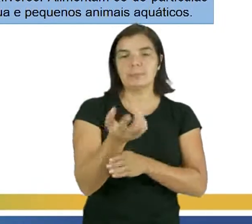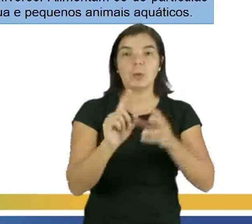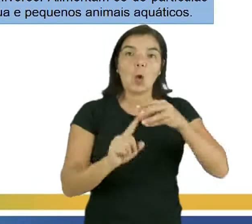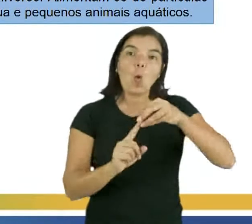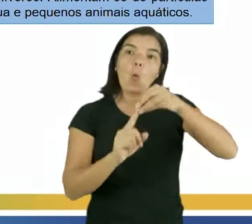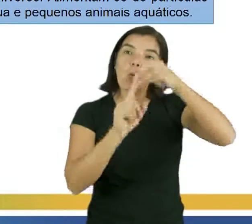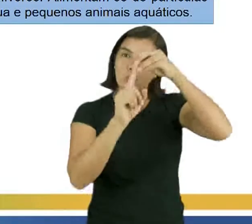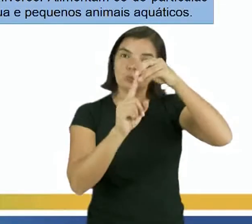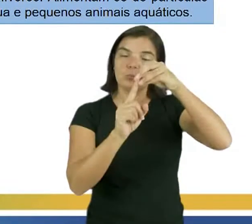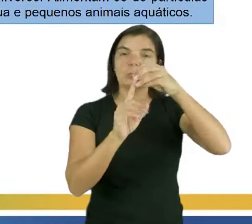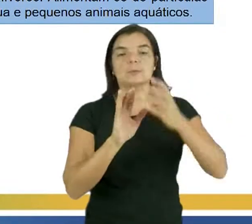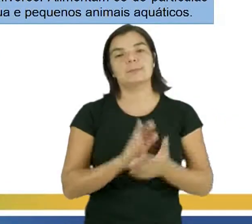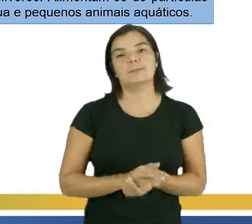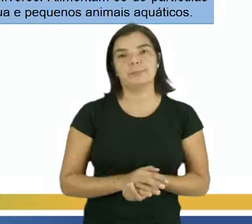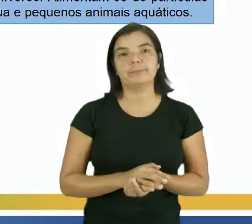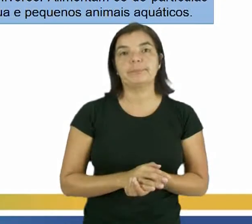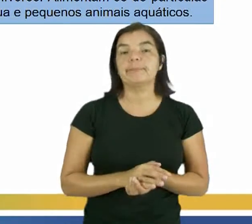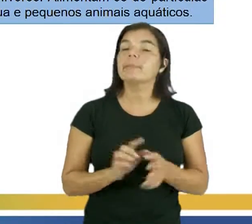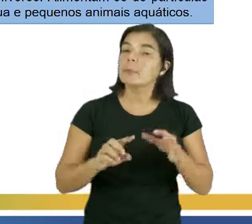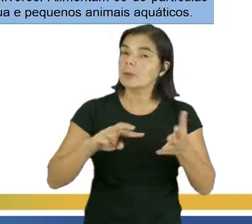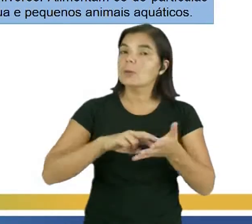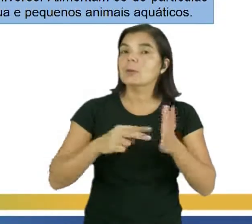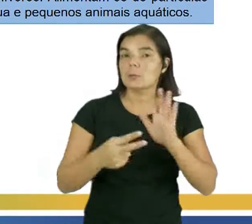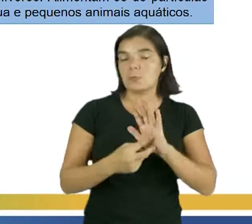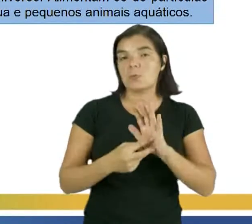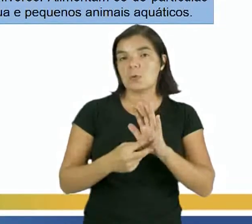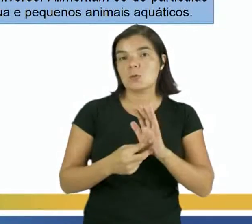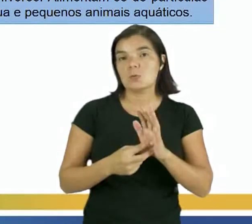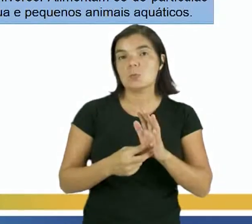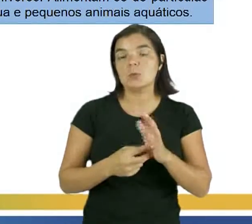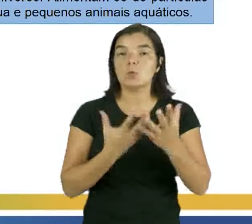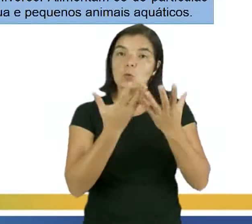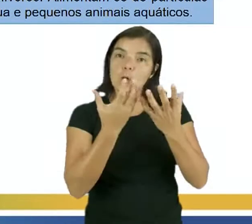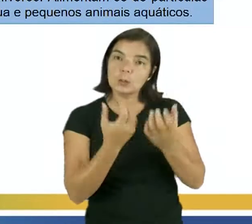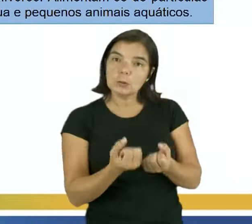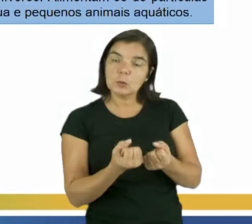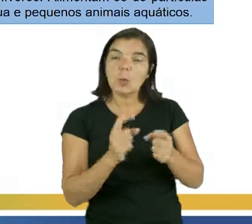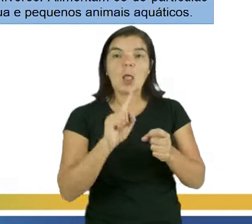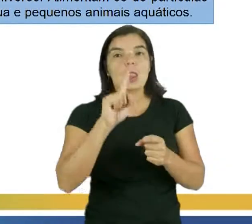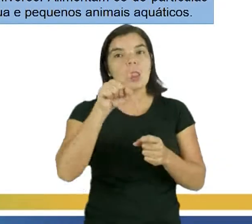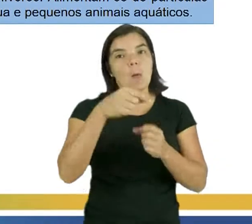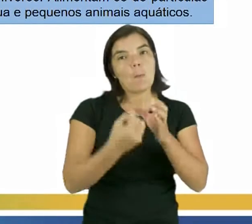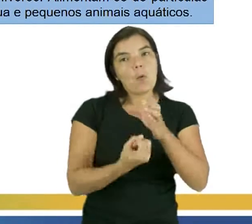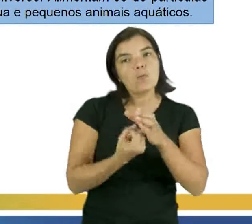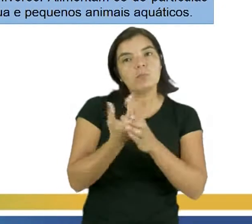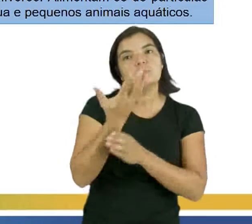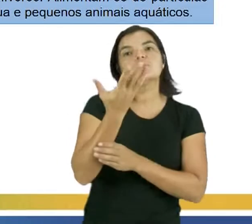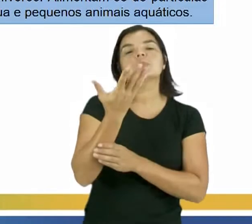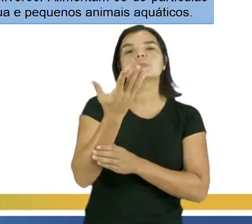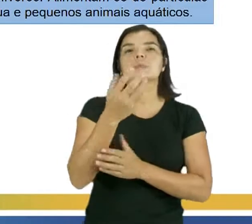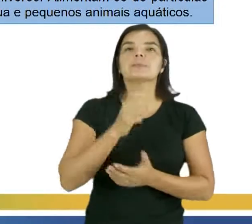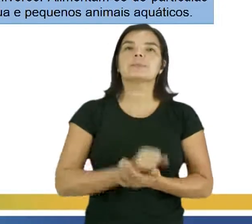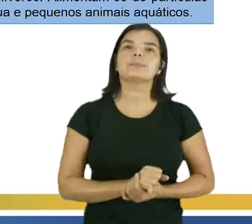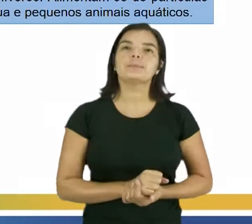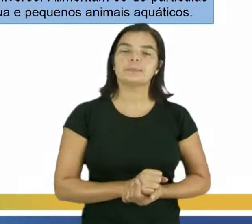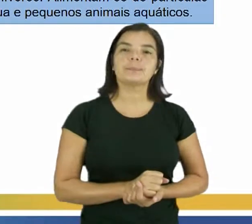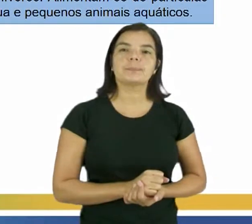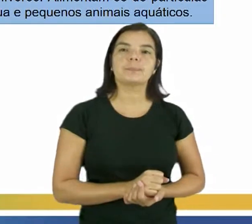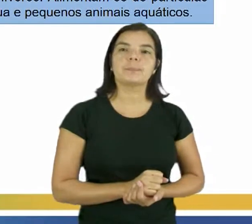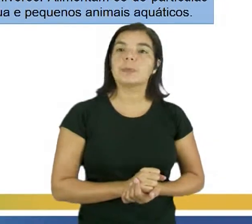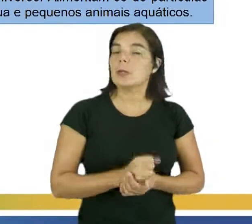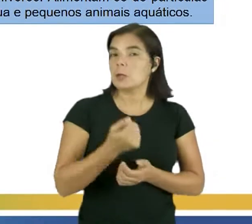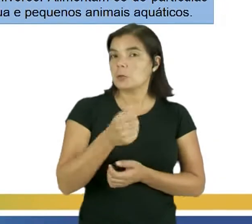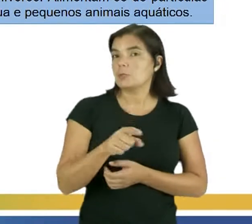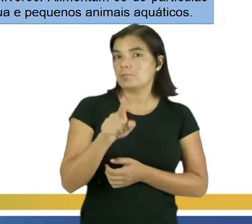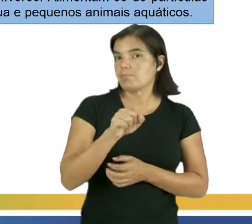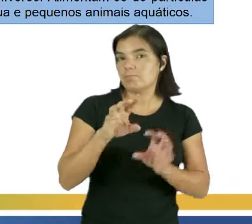única cavidade, tá? E essa única cavidade é a que faz o recebimento e depois também o processo de excreção, o que não é necessário,